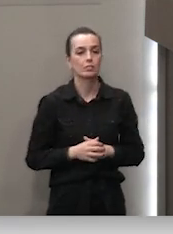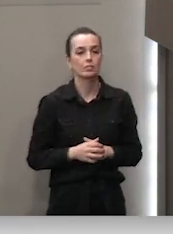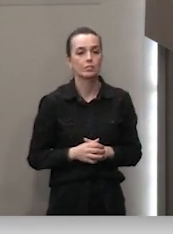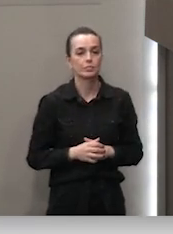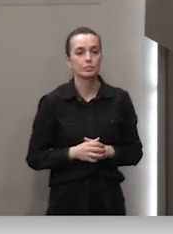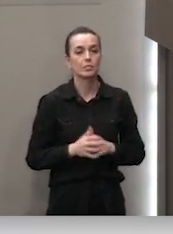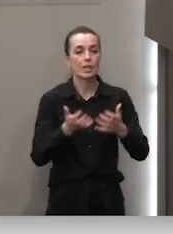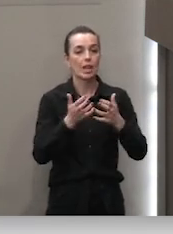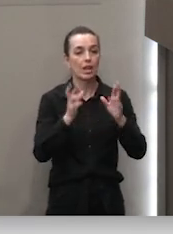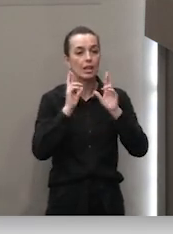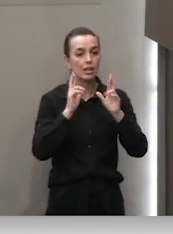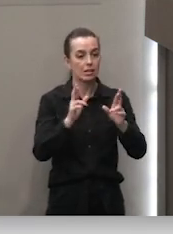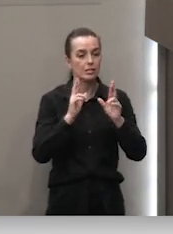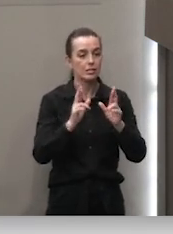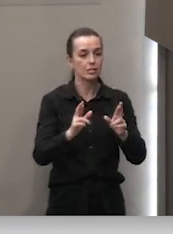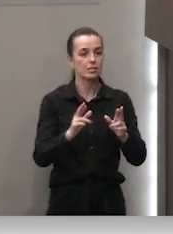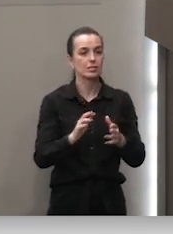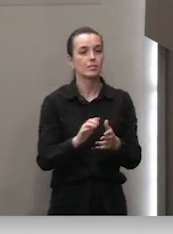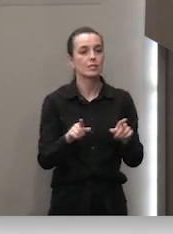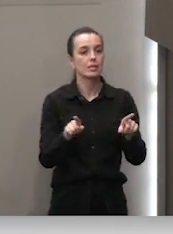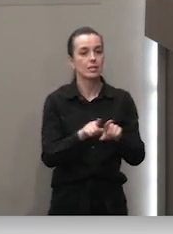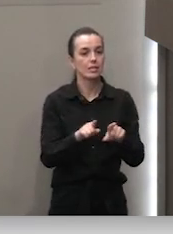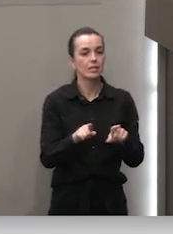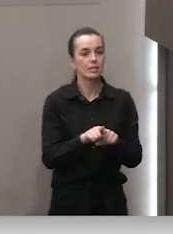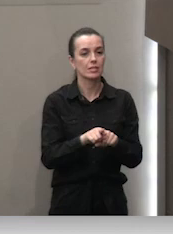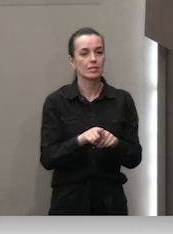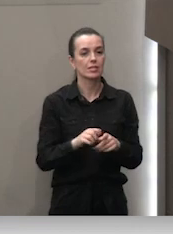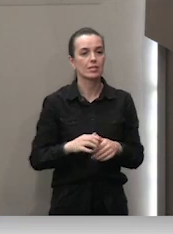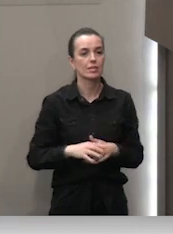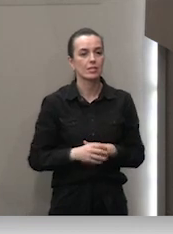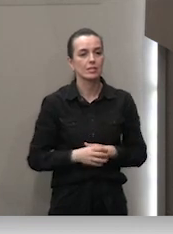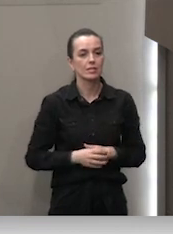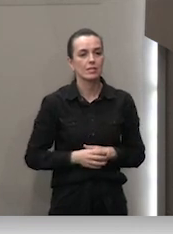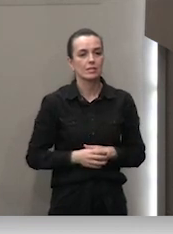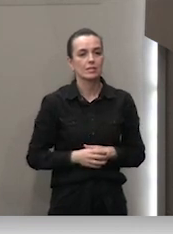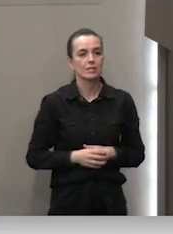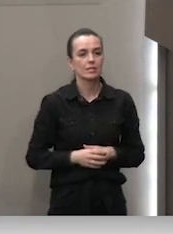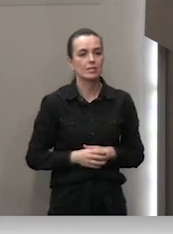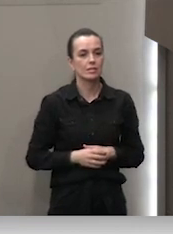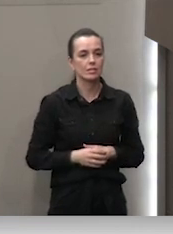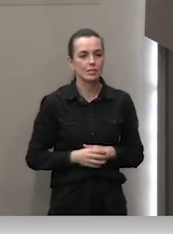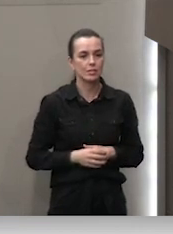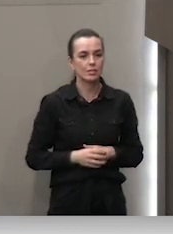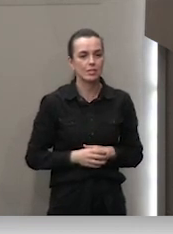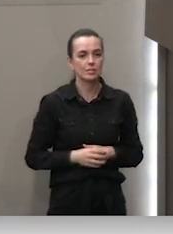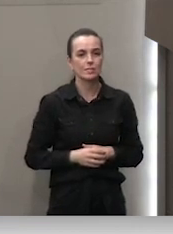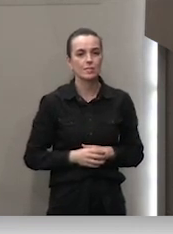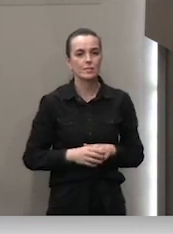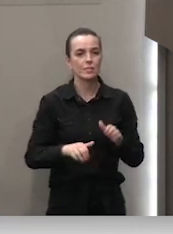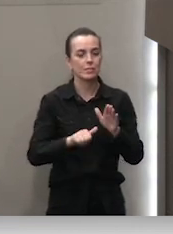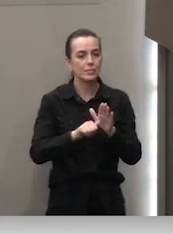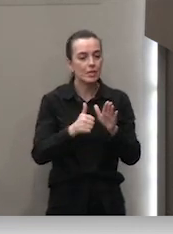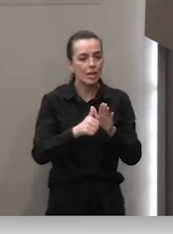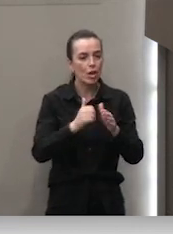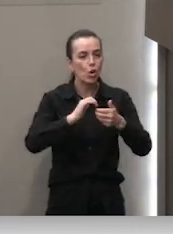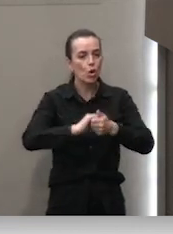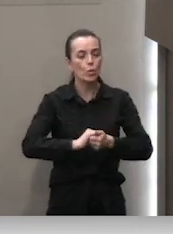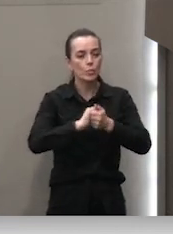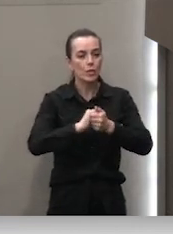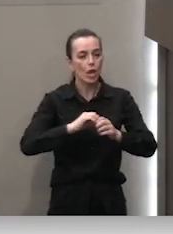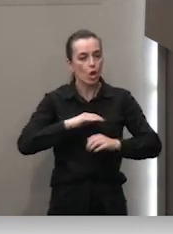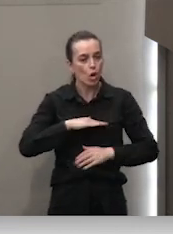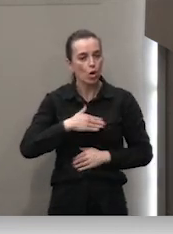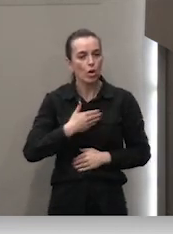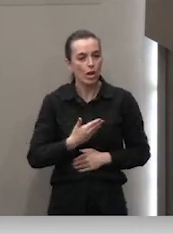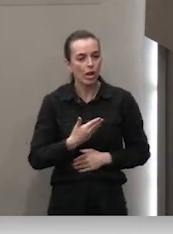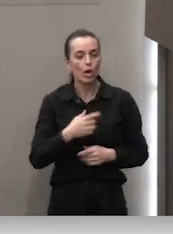Quero desejar também aos os candidatos e candidatas, primeiro cumprimentar pela coragem,